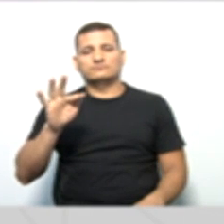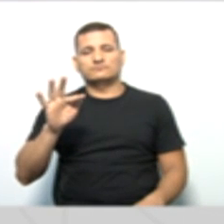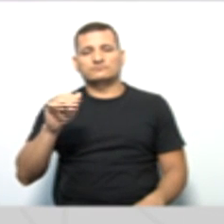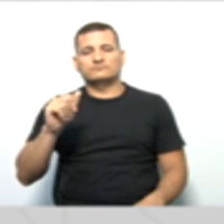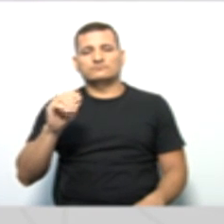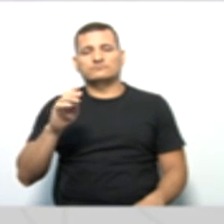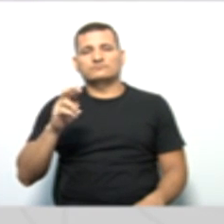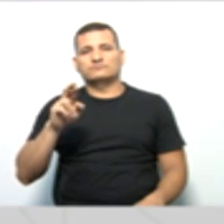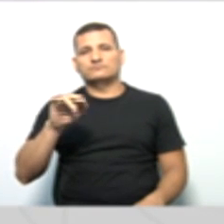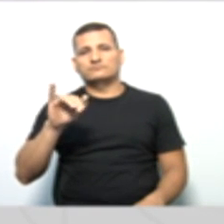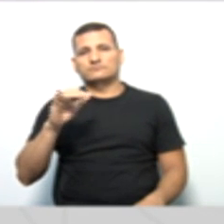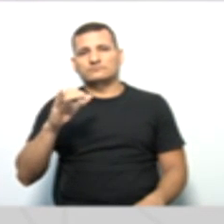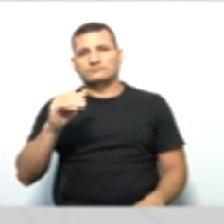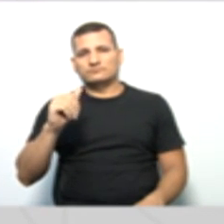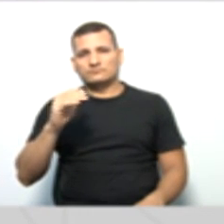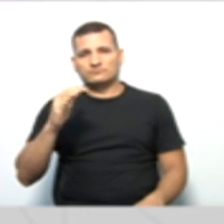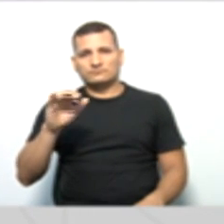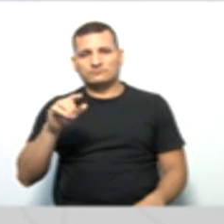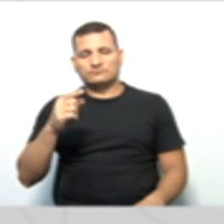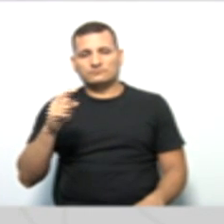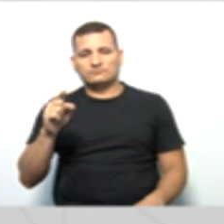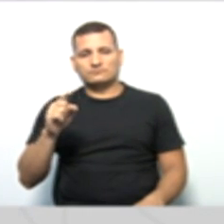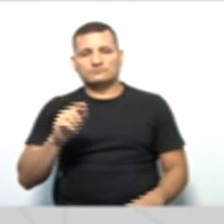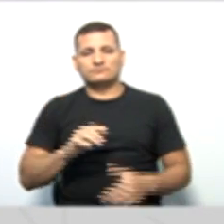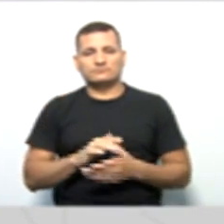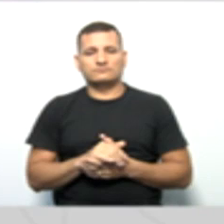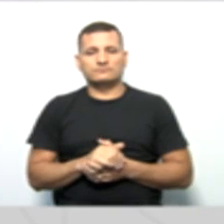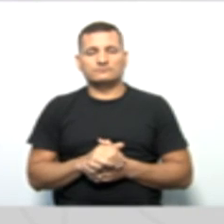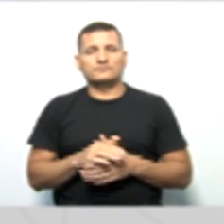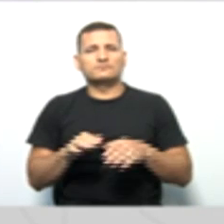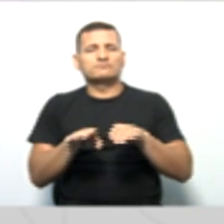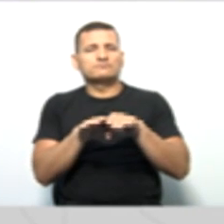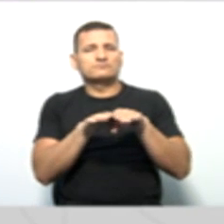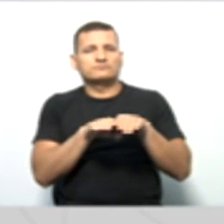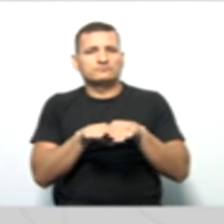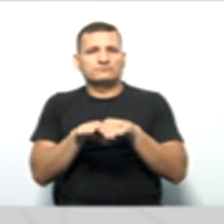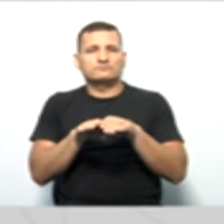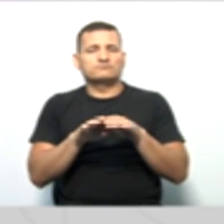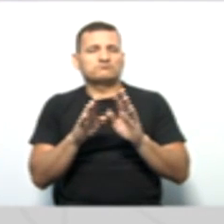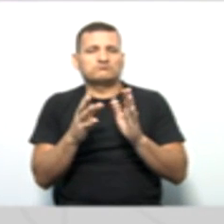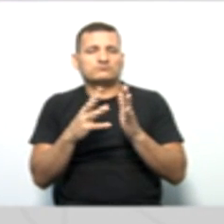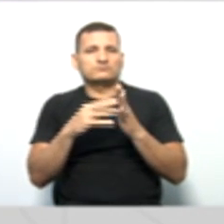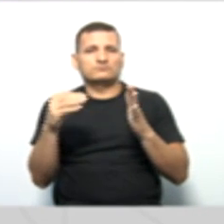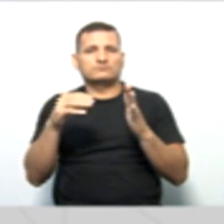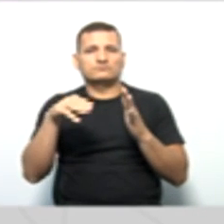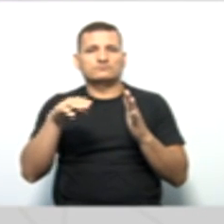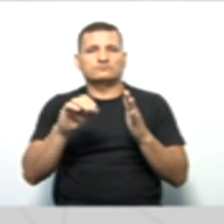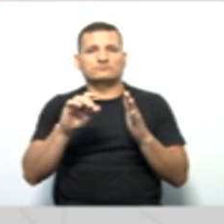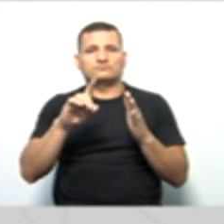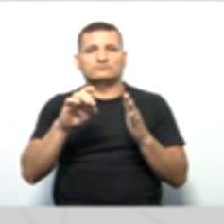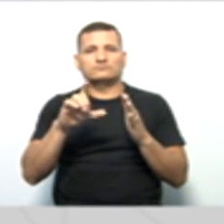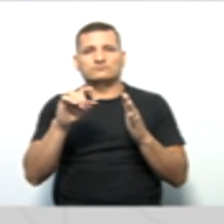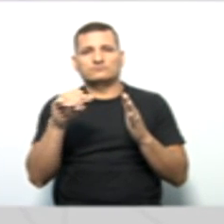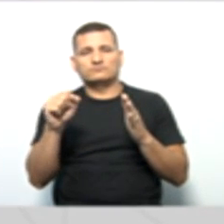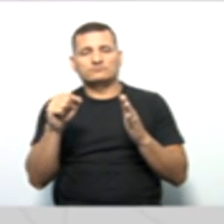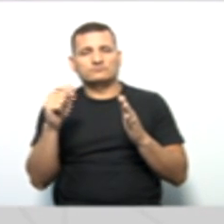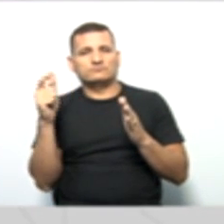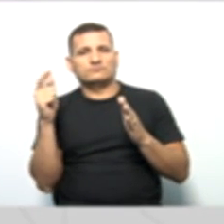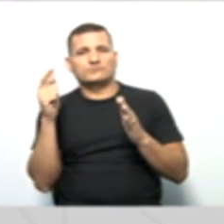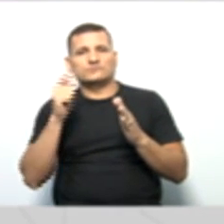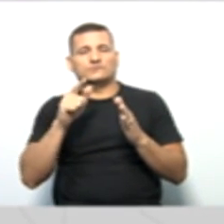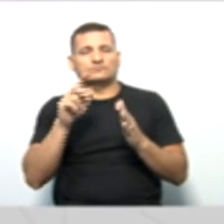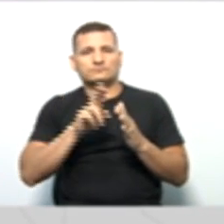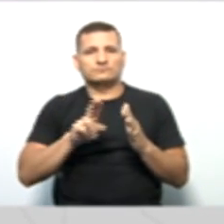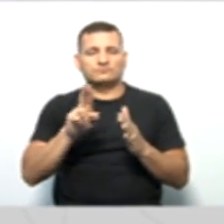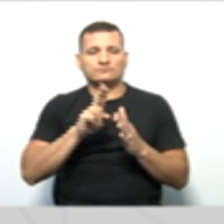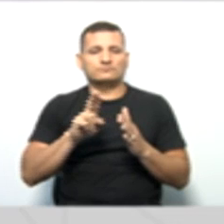Existem padrões, padrões a gente pode dizer modelos, né? Existem modelos que você consegue utilizar